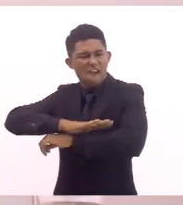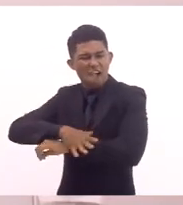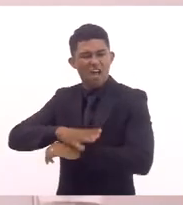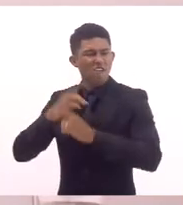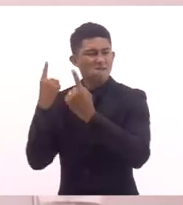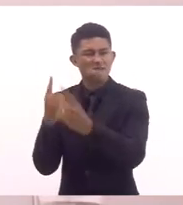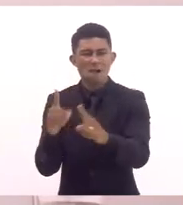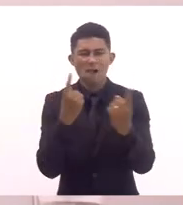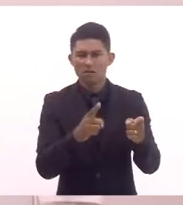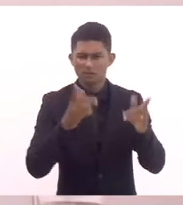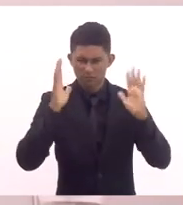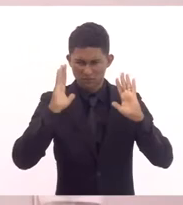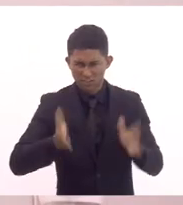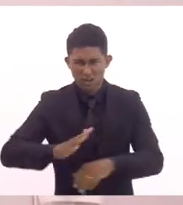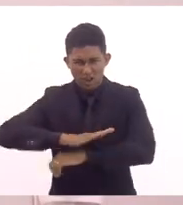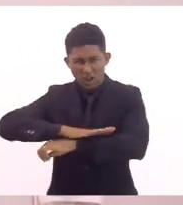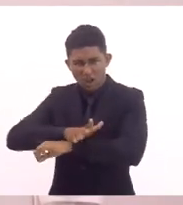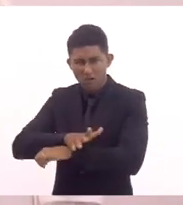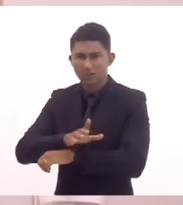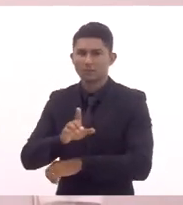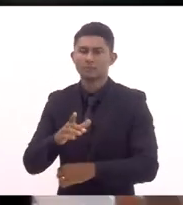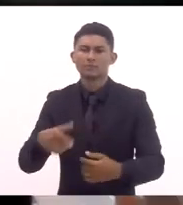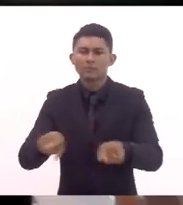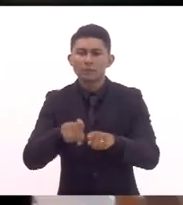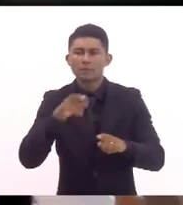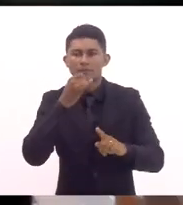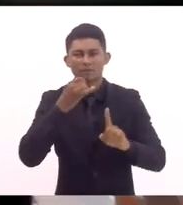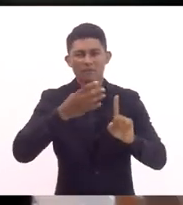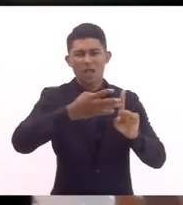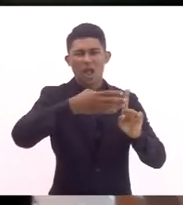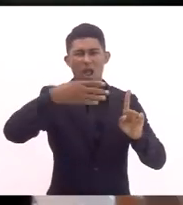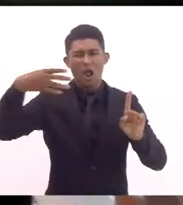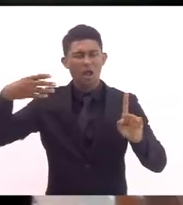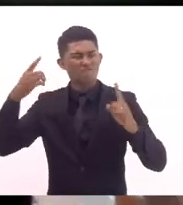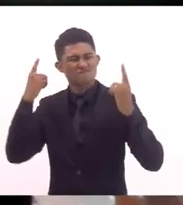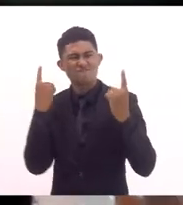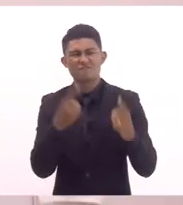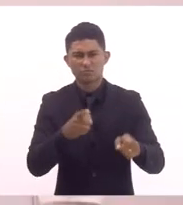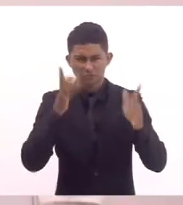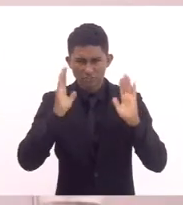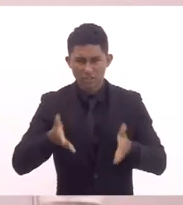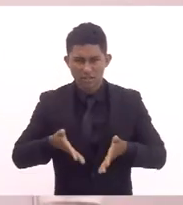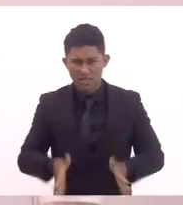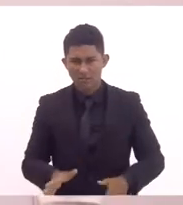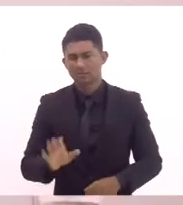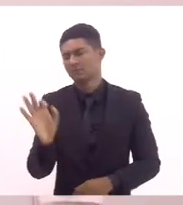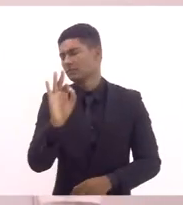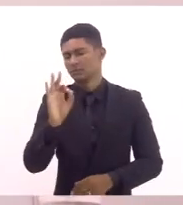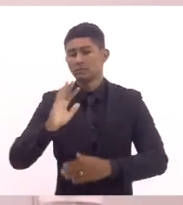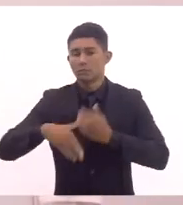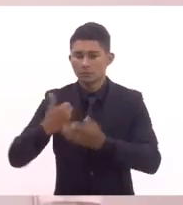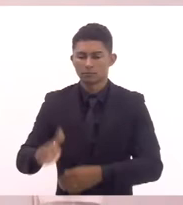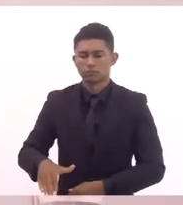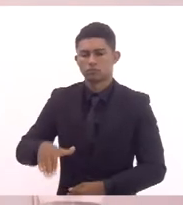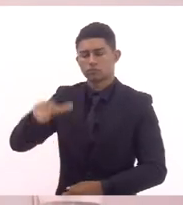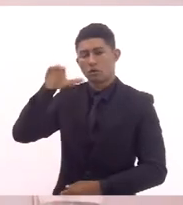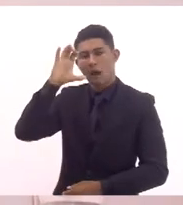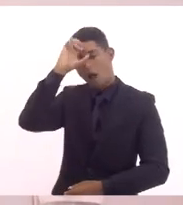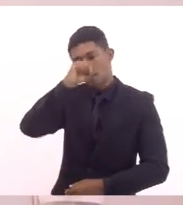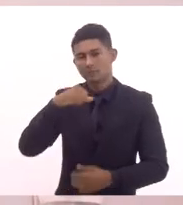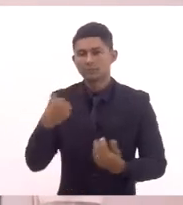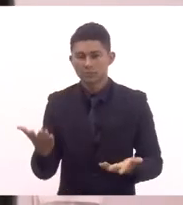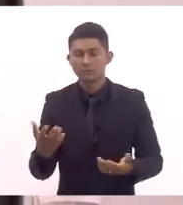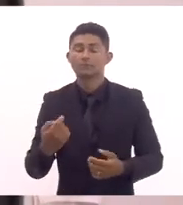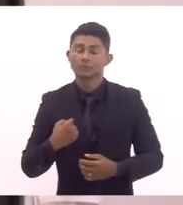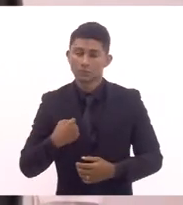ninguém nasce é LGBT fóbico né infelizmente se aprende então eu sou muito simpático e